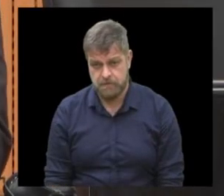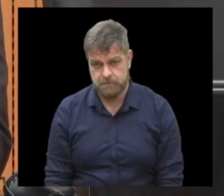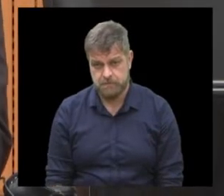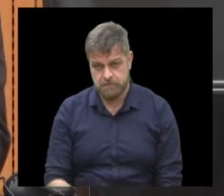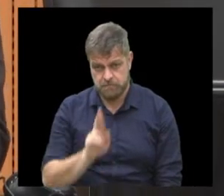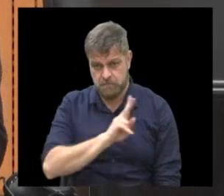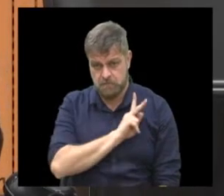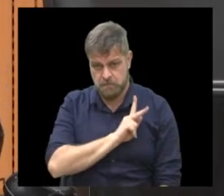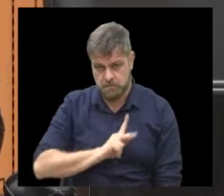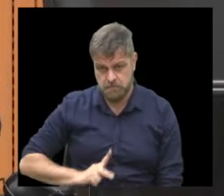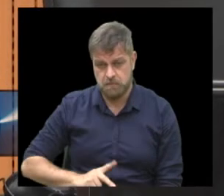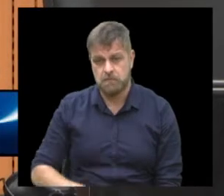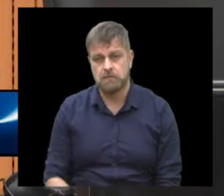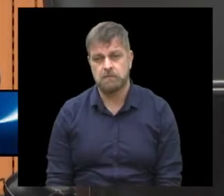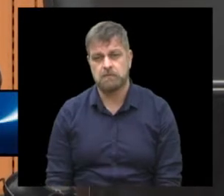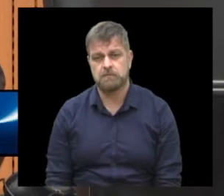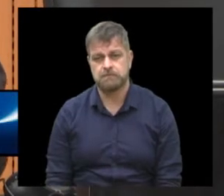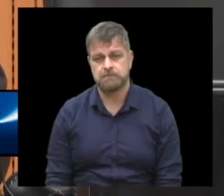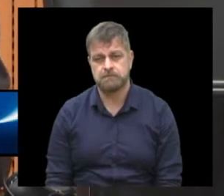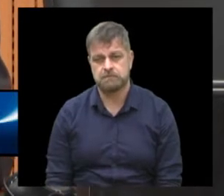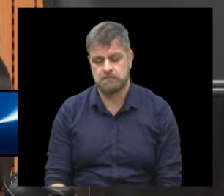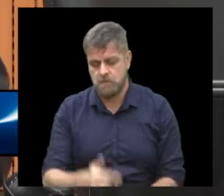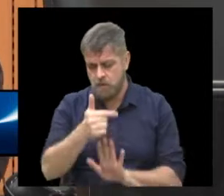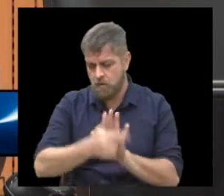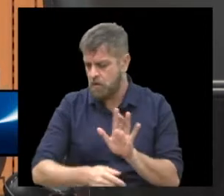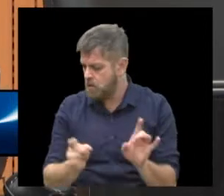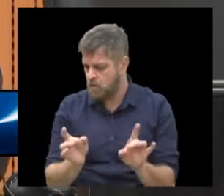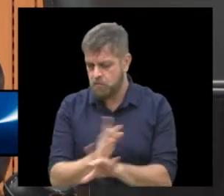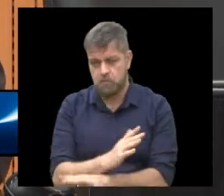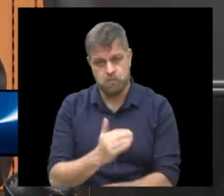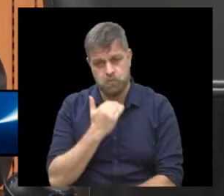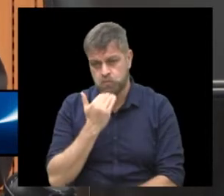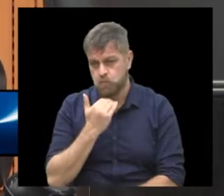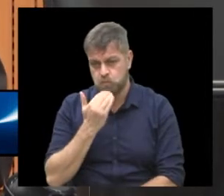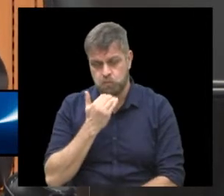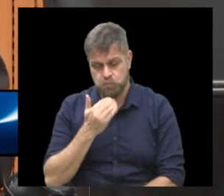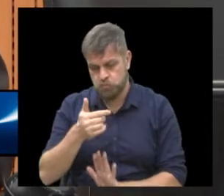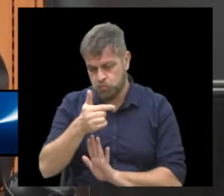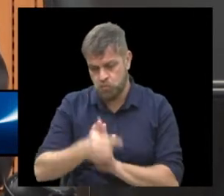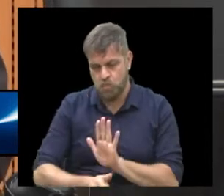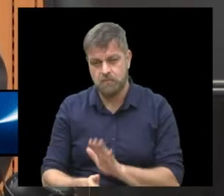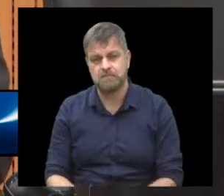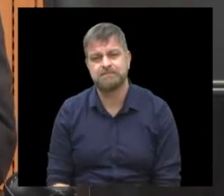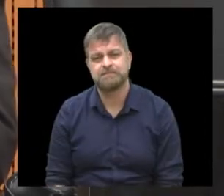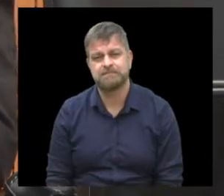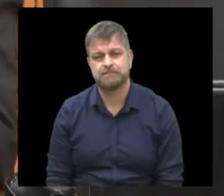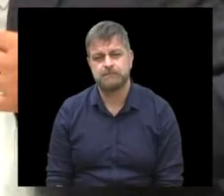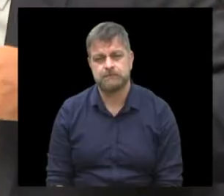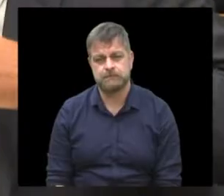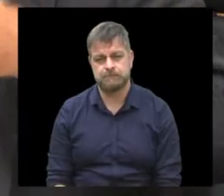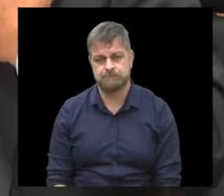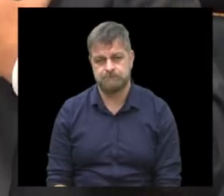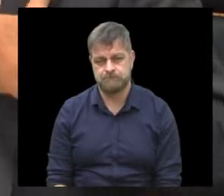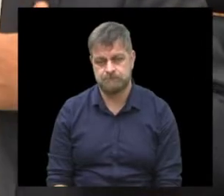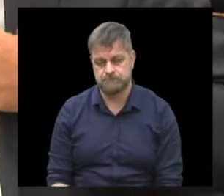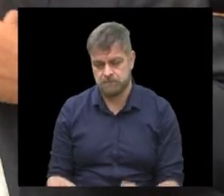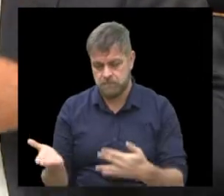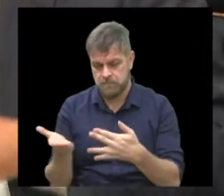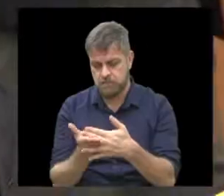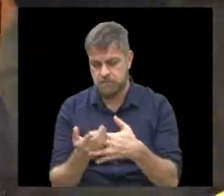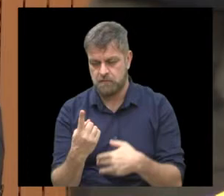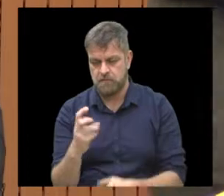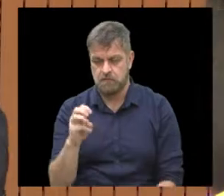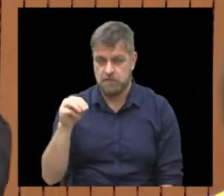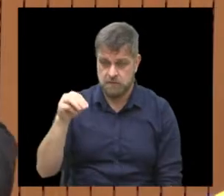Senhor presidente, doutor Marcos Bernardelli, não há mais vereadores inscritos no pequeno expediente. Não havendo mais vereador inscrito, declaro suspensa a reunião